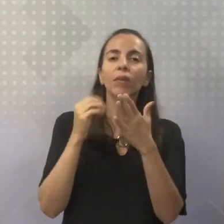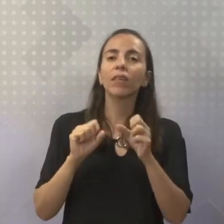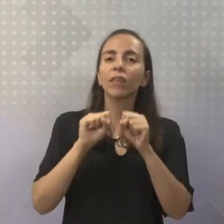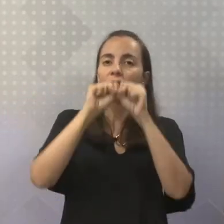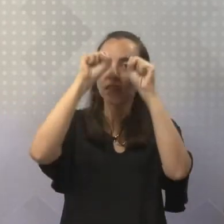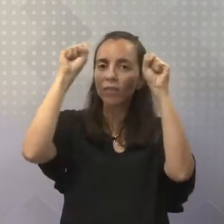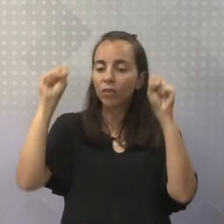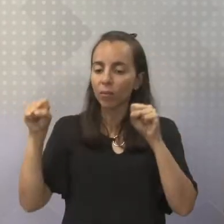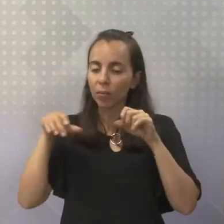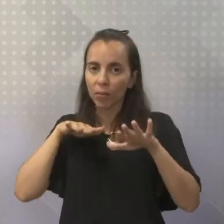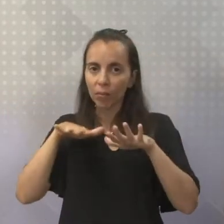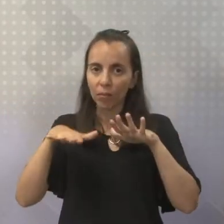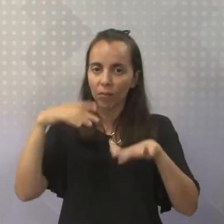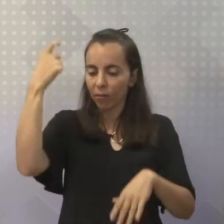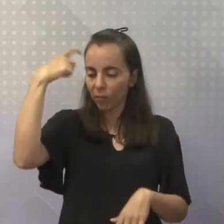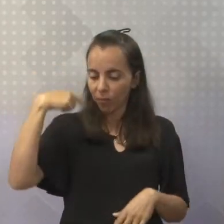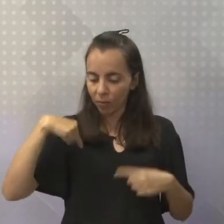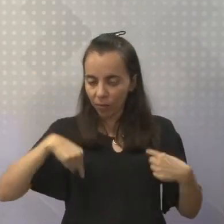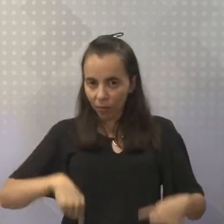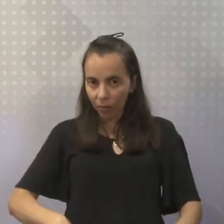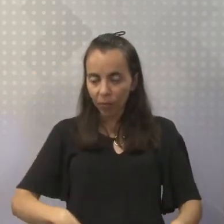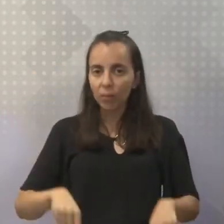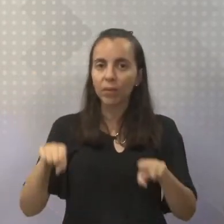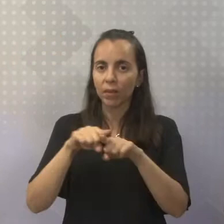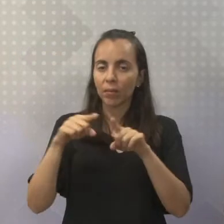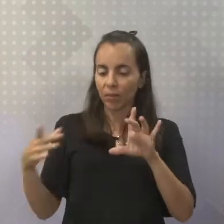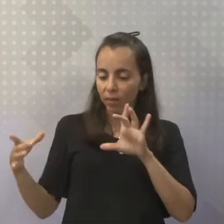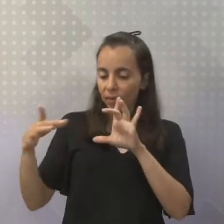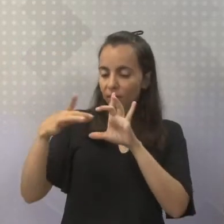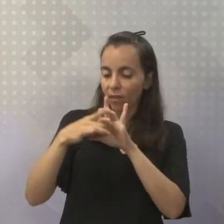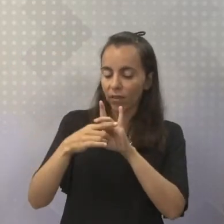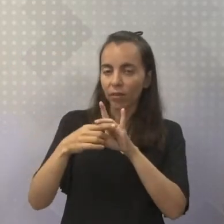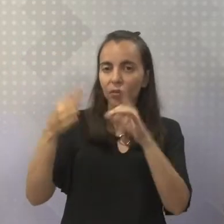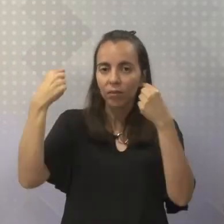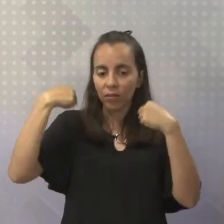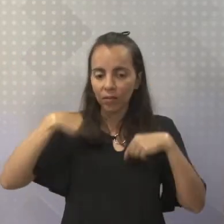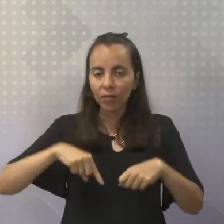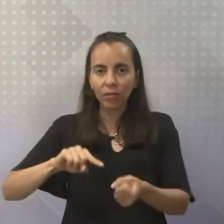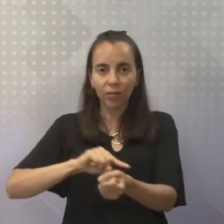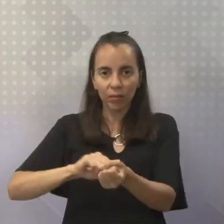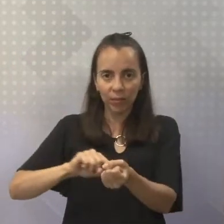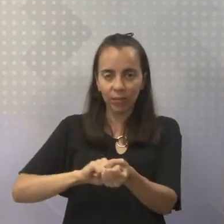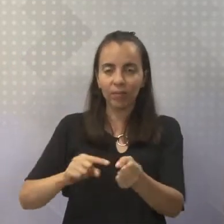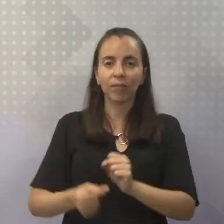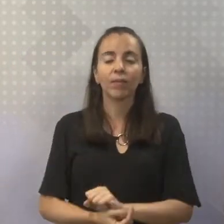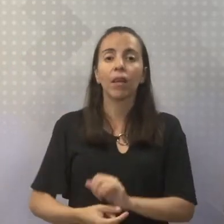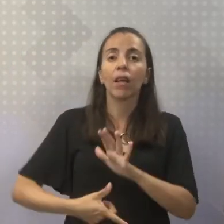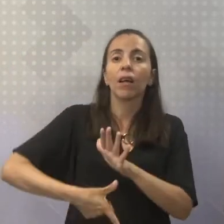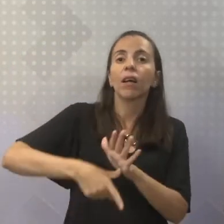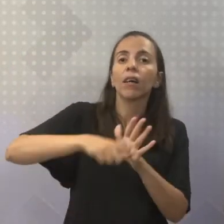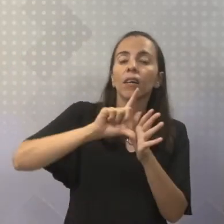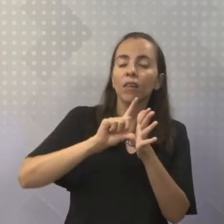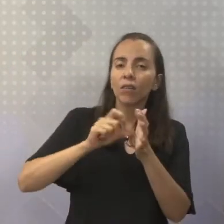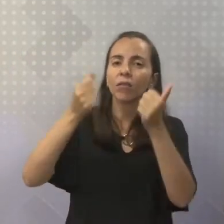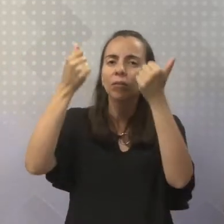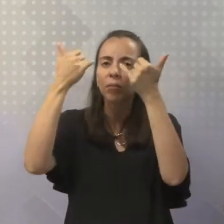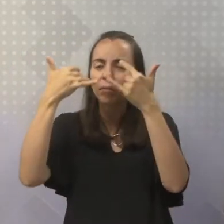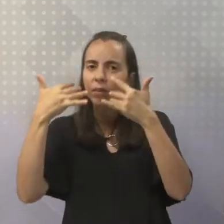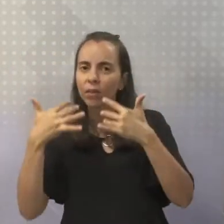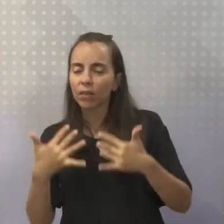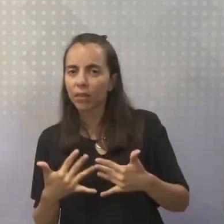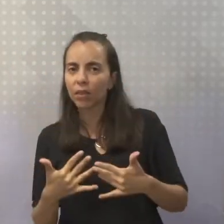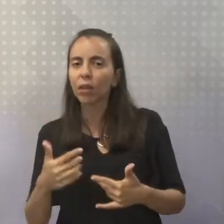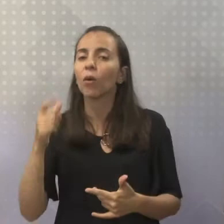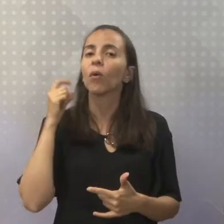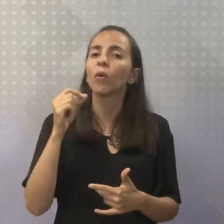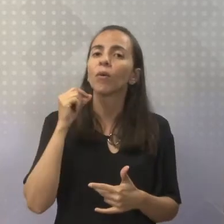sistema locomotor e a interação com o sistema nervoso. Só que antes, eu vou falar para vocês quais são